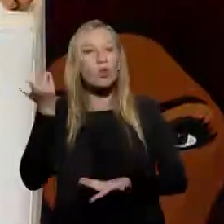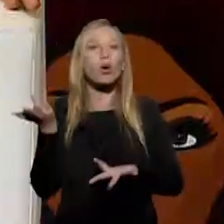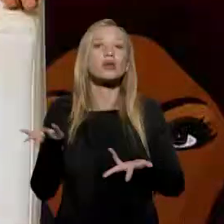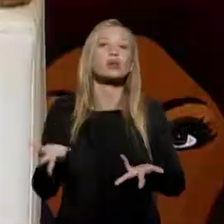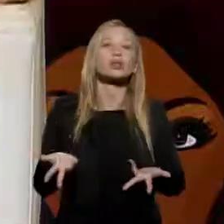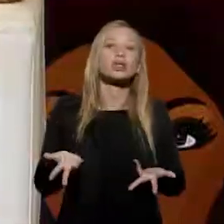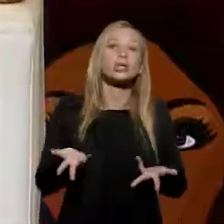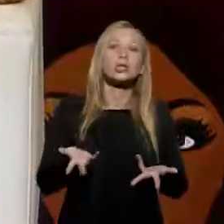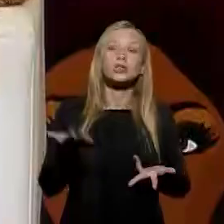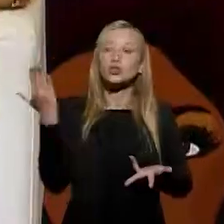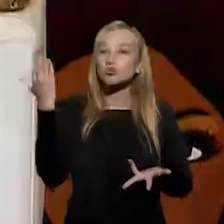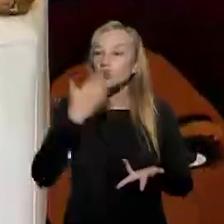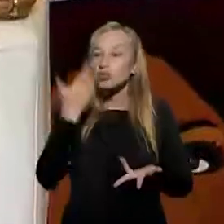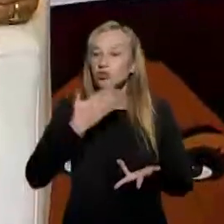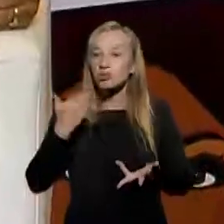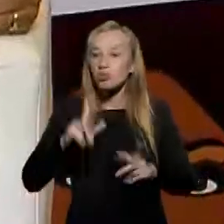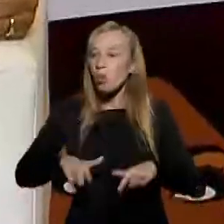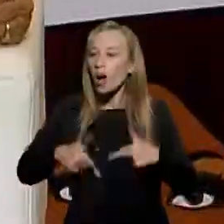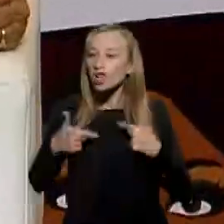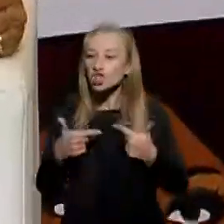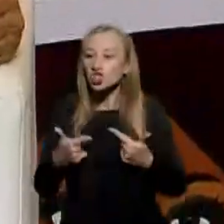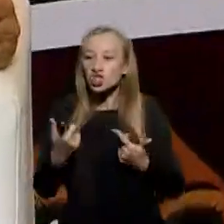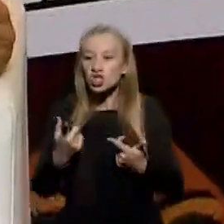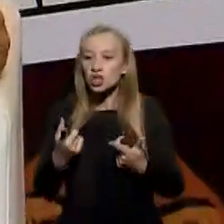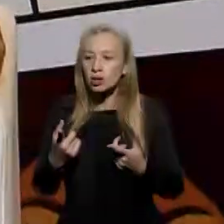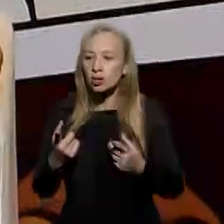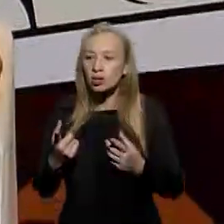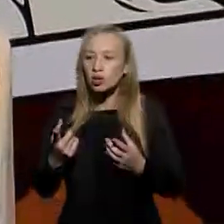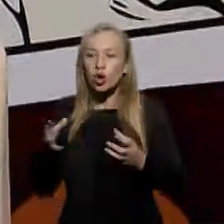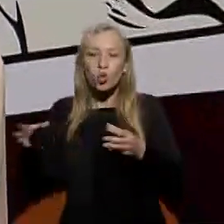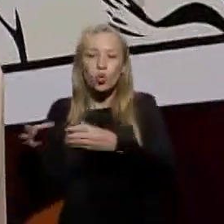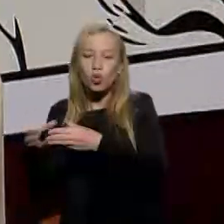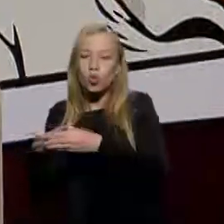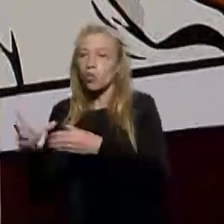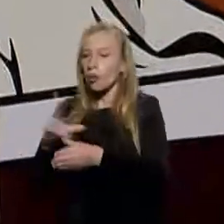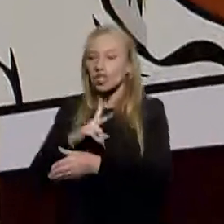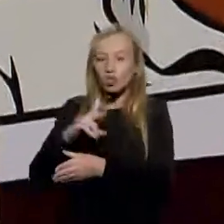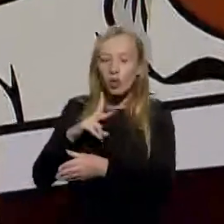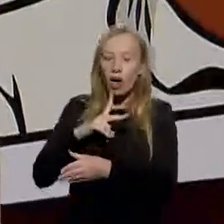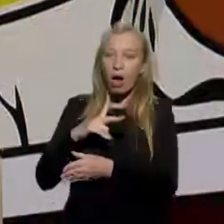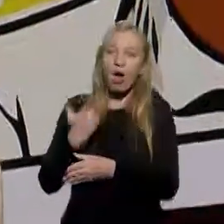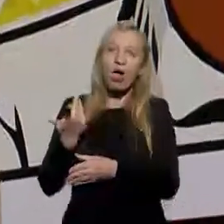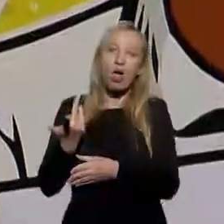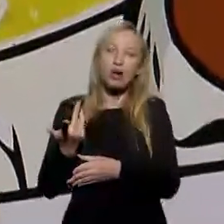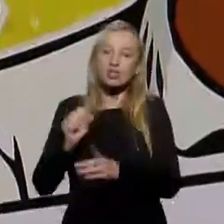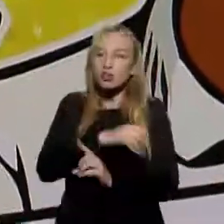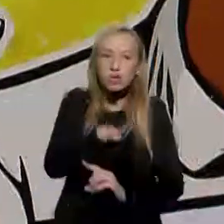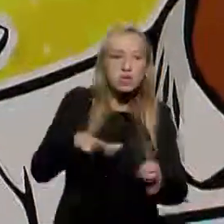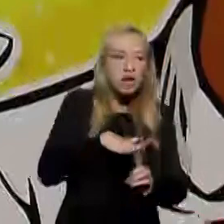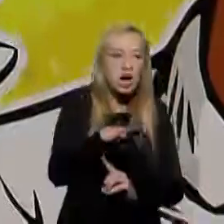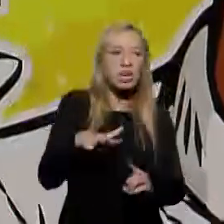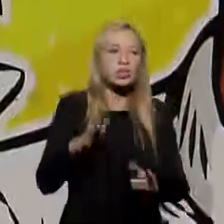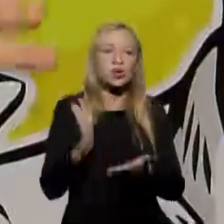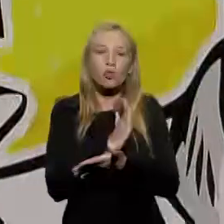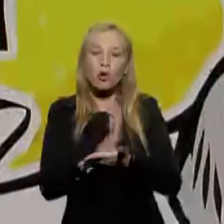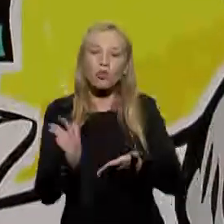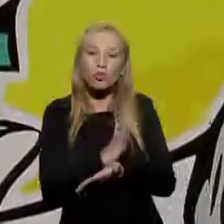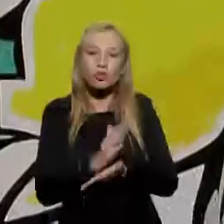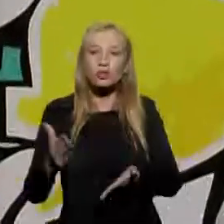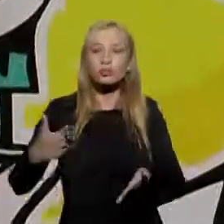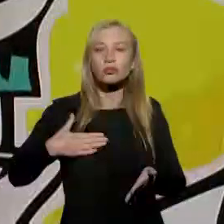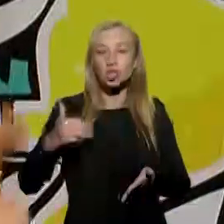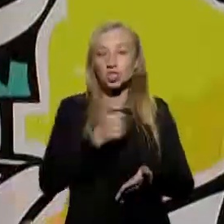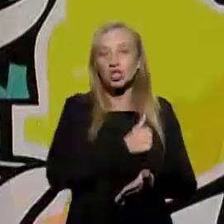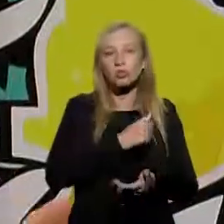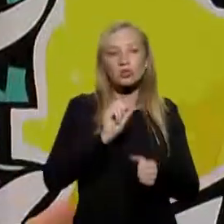pessoas é a gente não viu nenhuma atuação dela voltada para algum grupo particularmente da sociedade como algumas